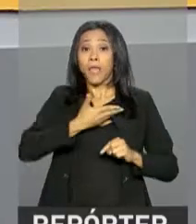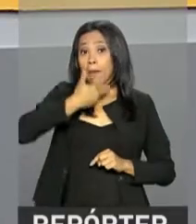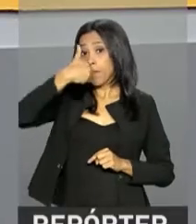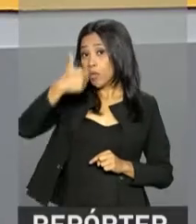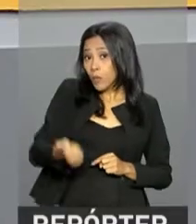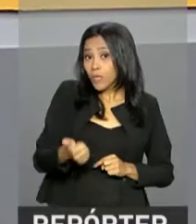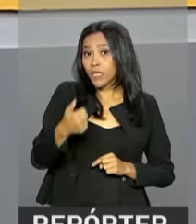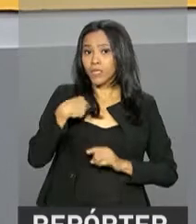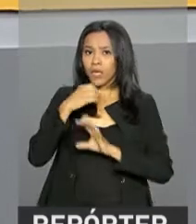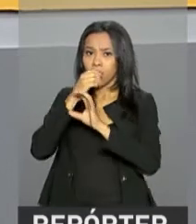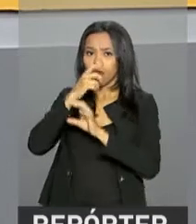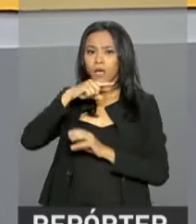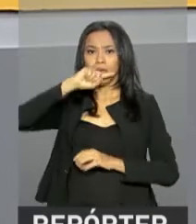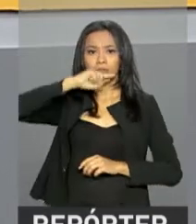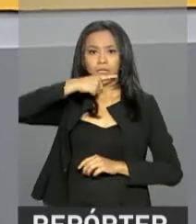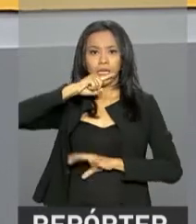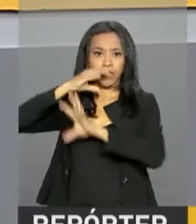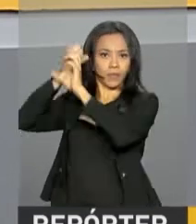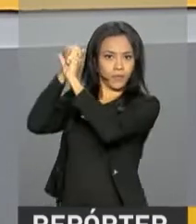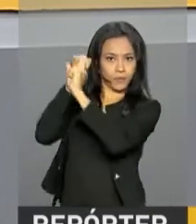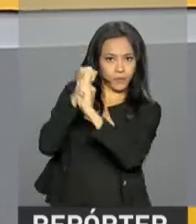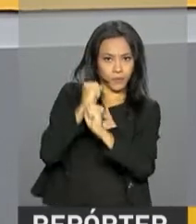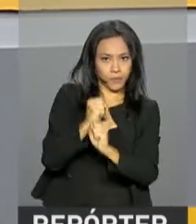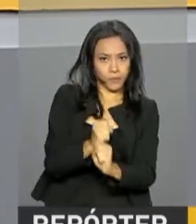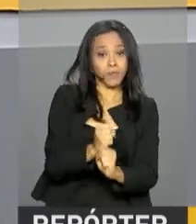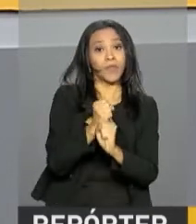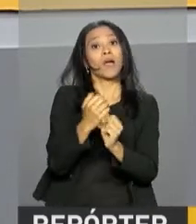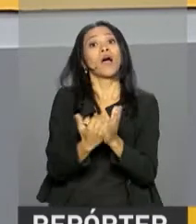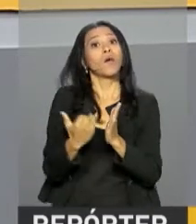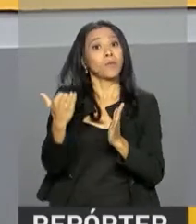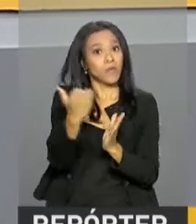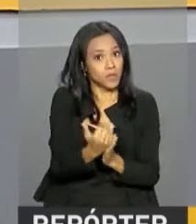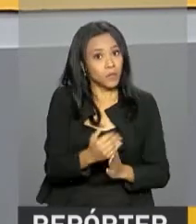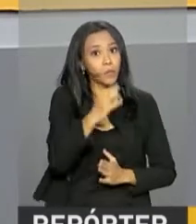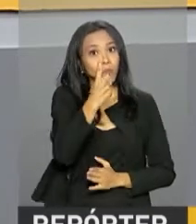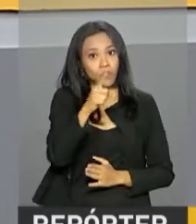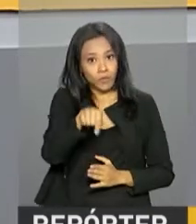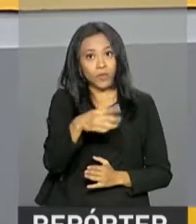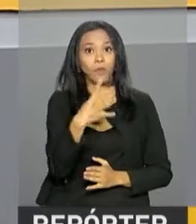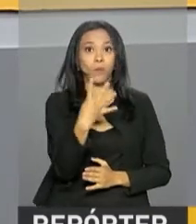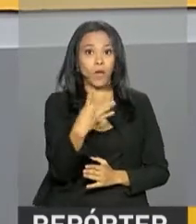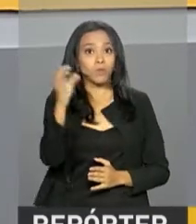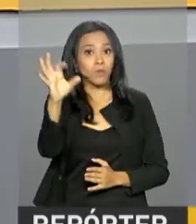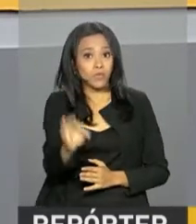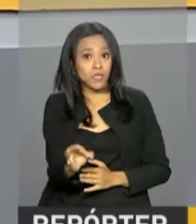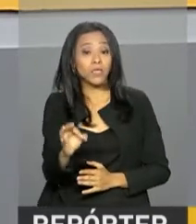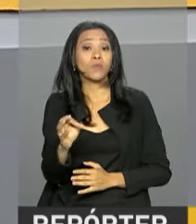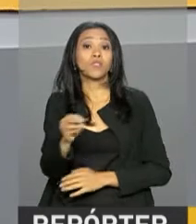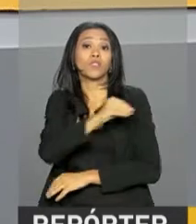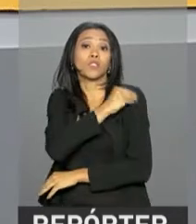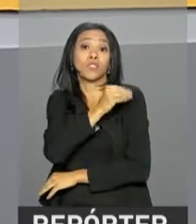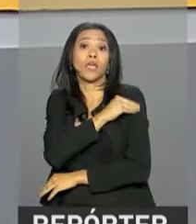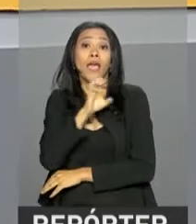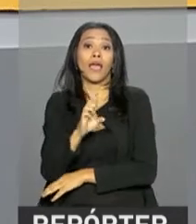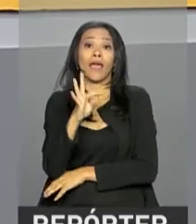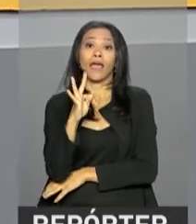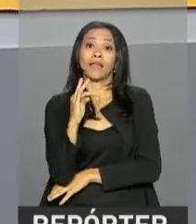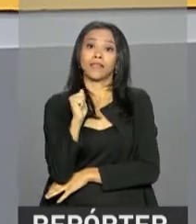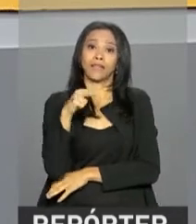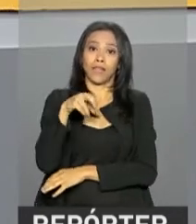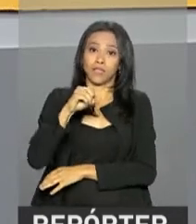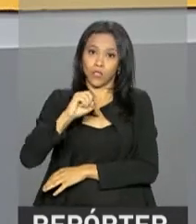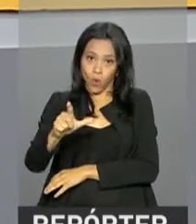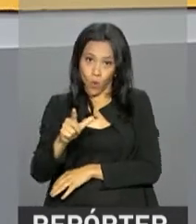da cana-de-açúcar motivou o aumento de 1,4% na produção de etanol. De acordo com a Companhia Nacional de